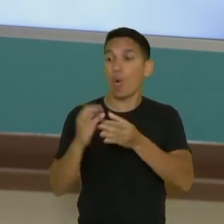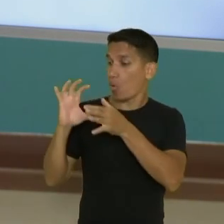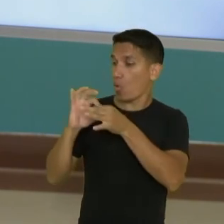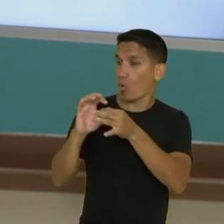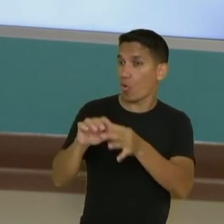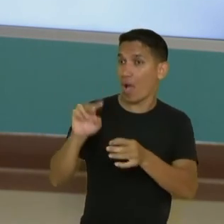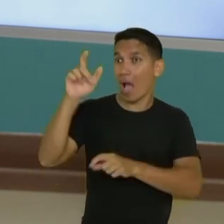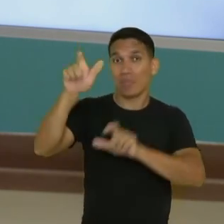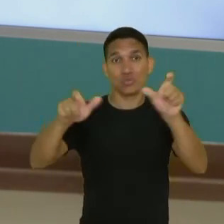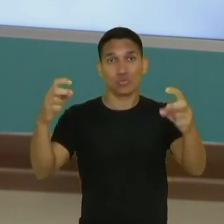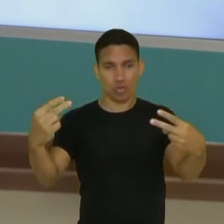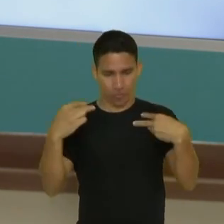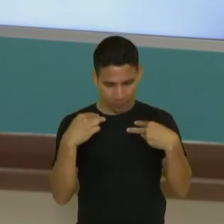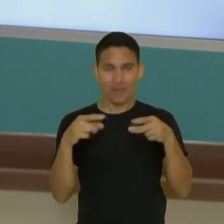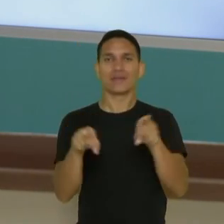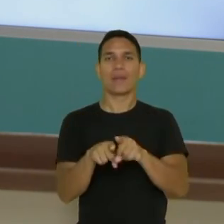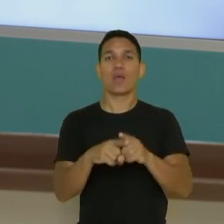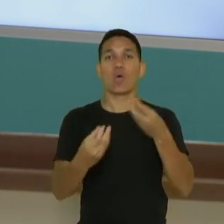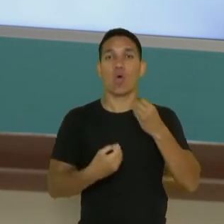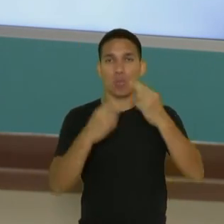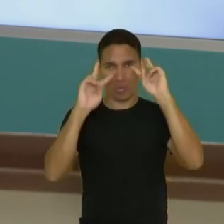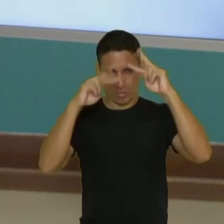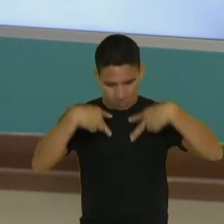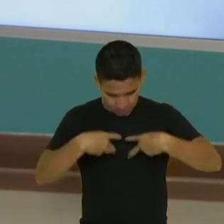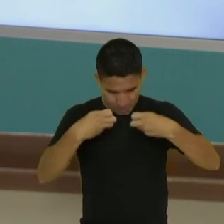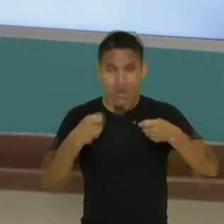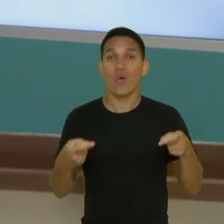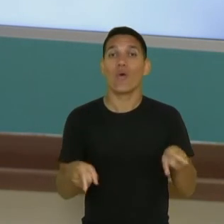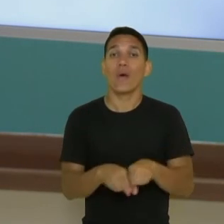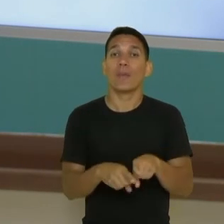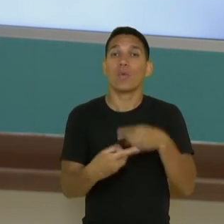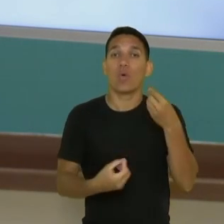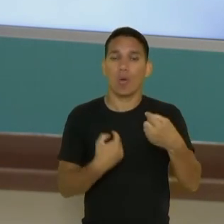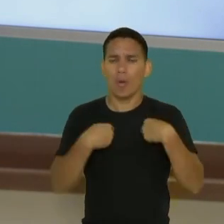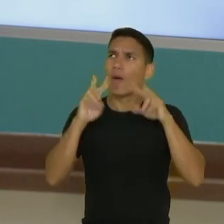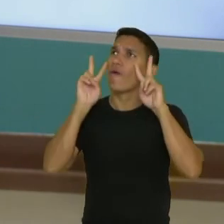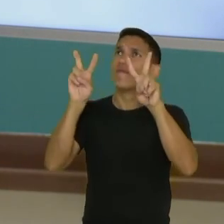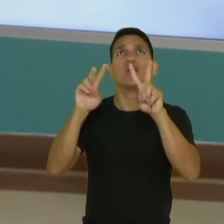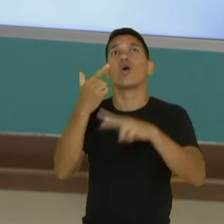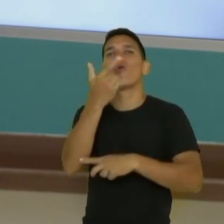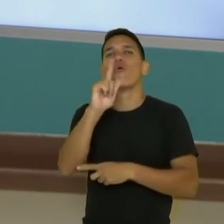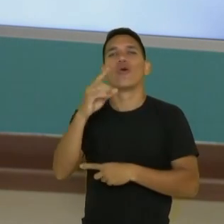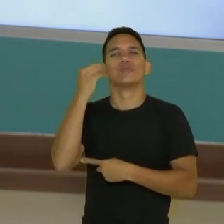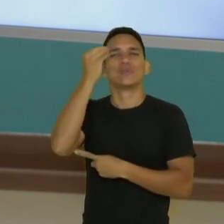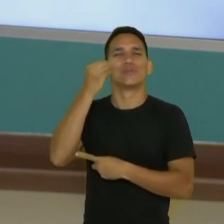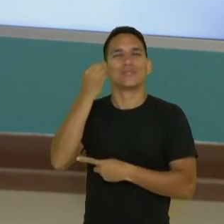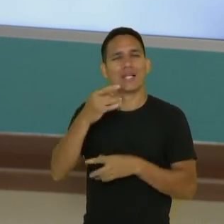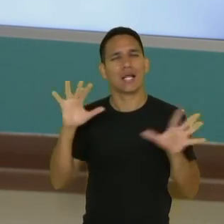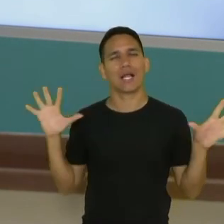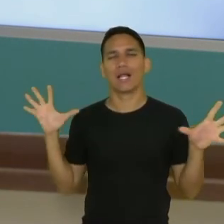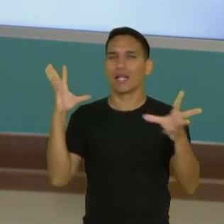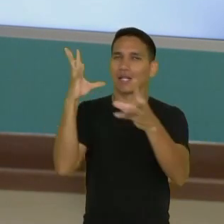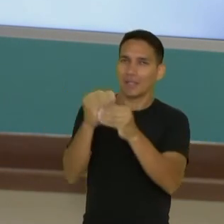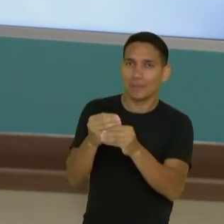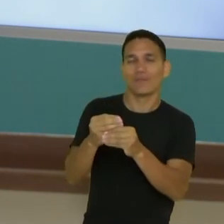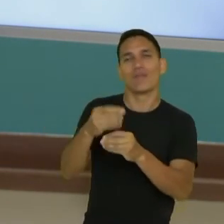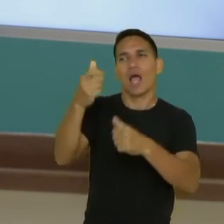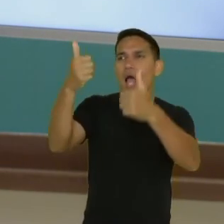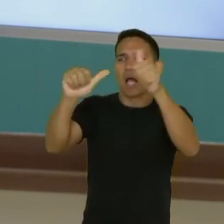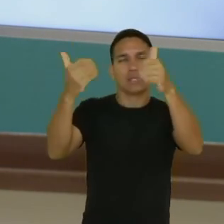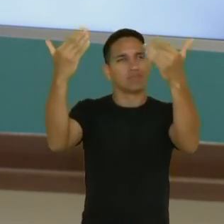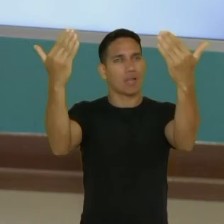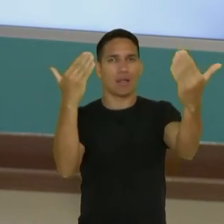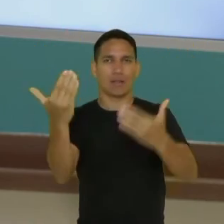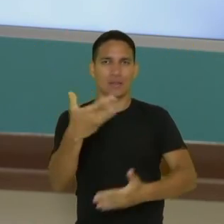nós mesmos e vemos outras realidades. Né? Isso é muito interessante. Então, nessa retomada, fazendo essa breve analogia aí para